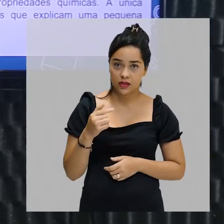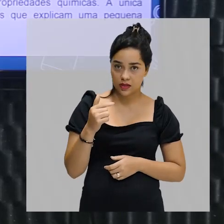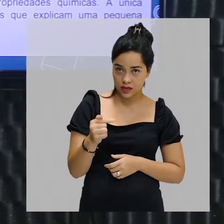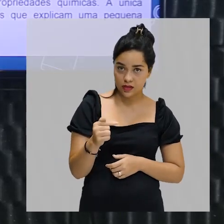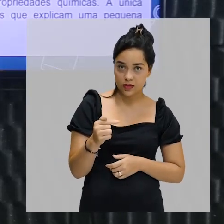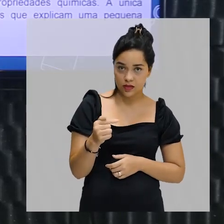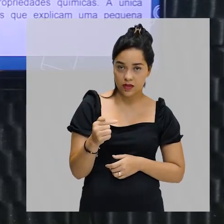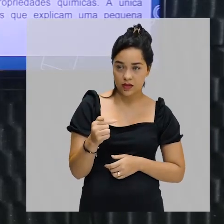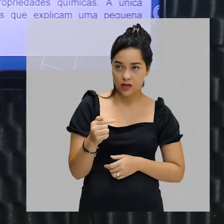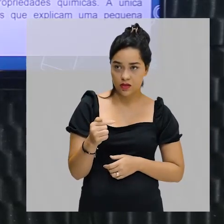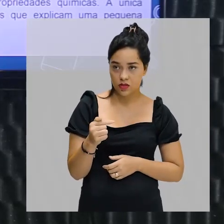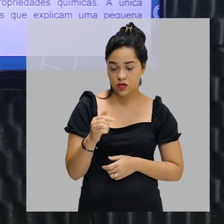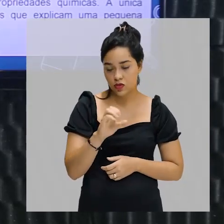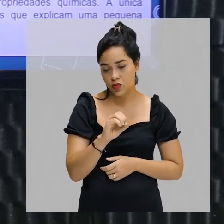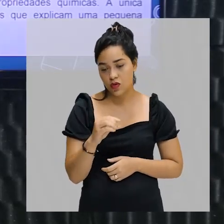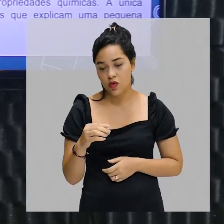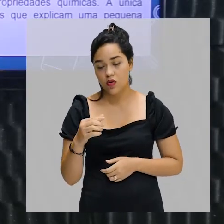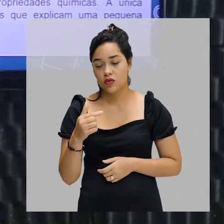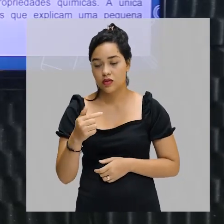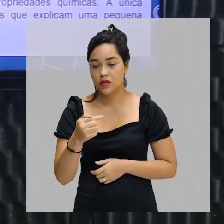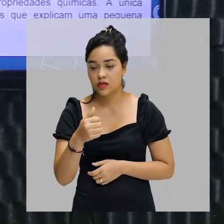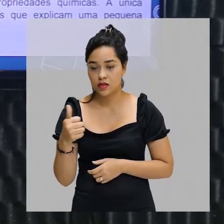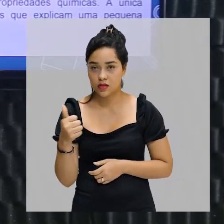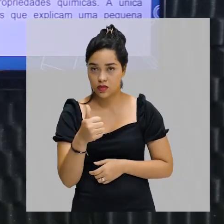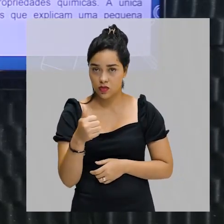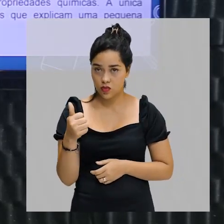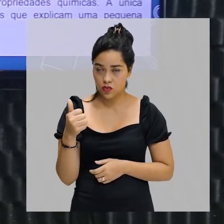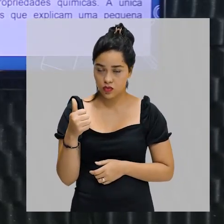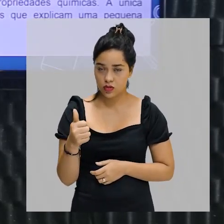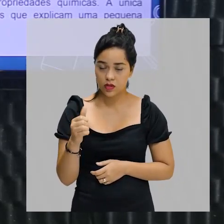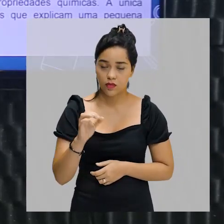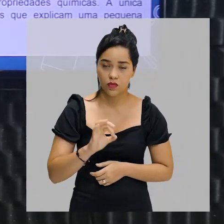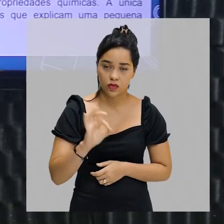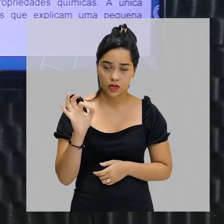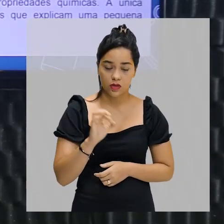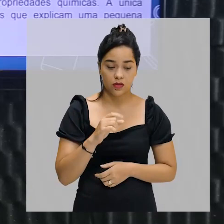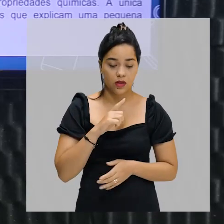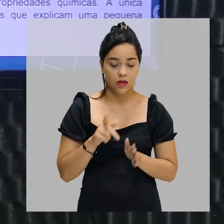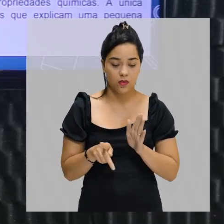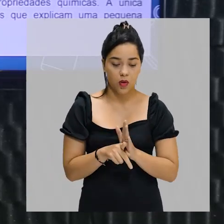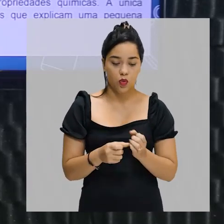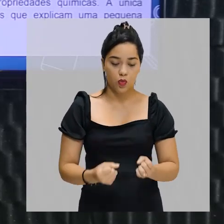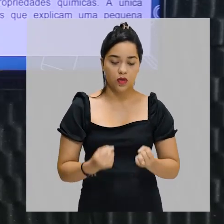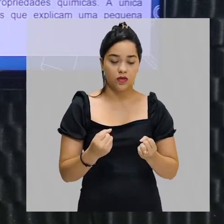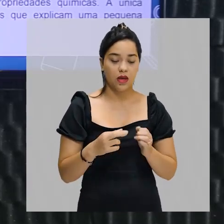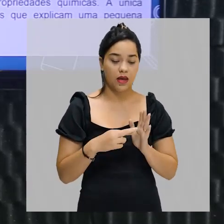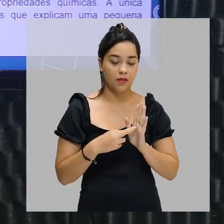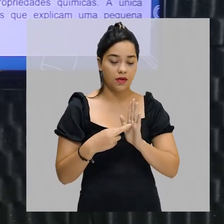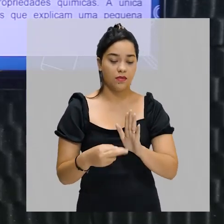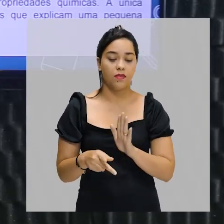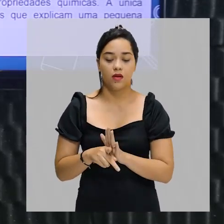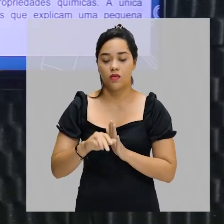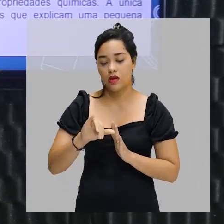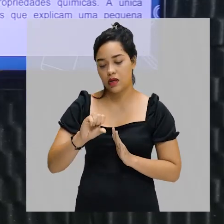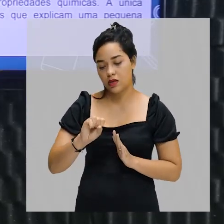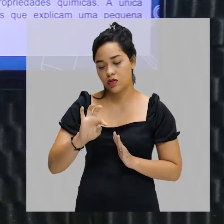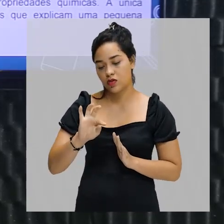0,7, né, ou 0,711% do seu peso é representado pelo